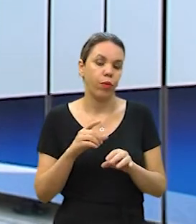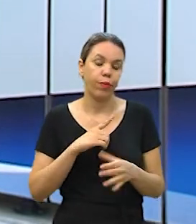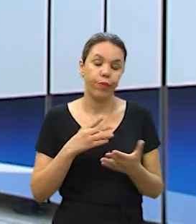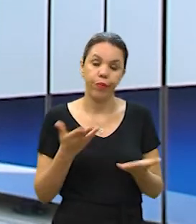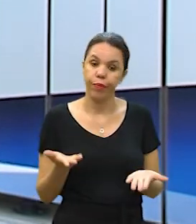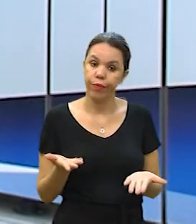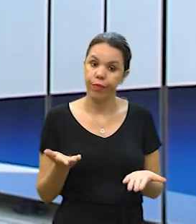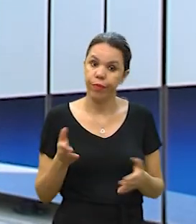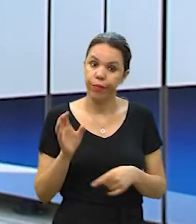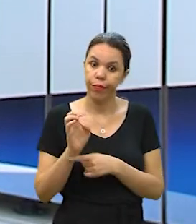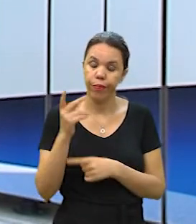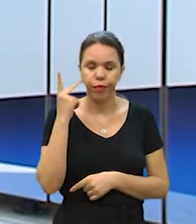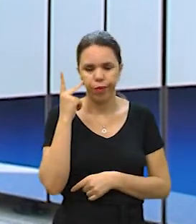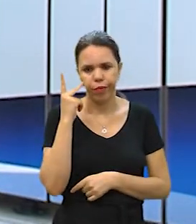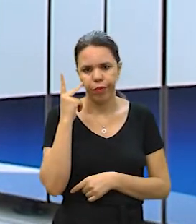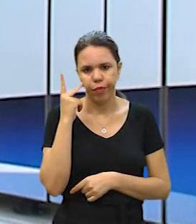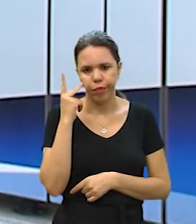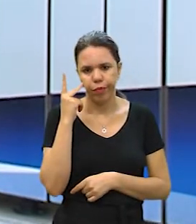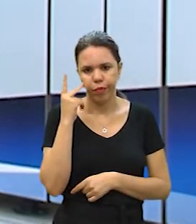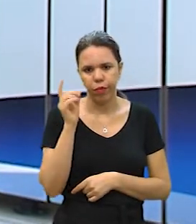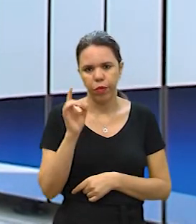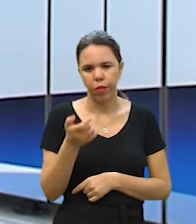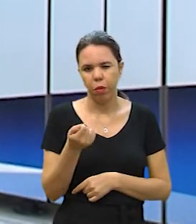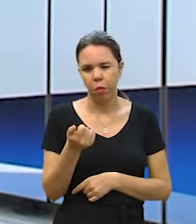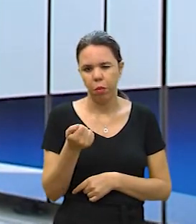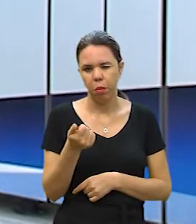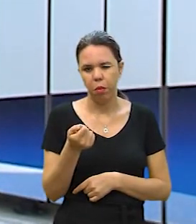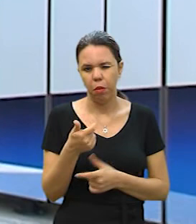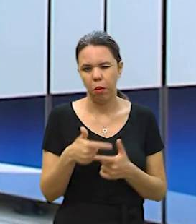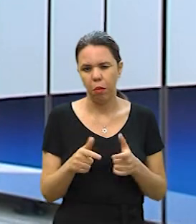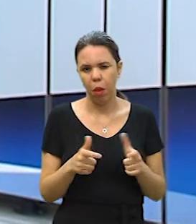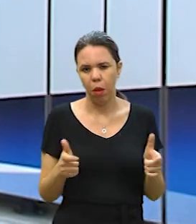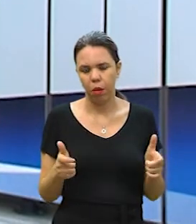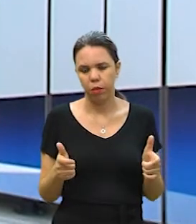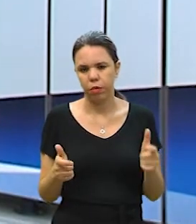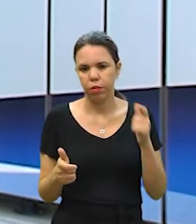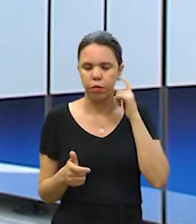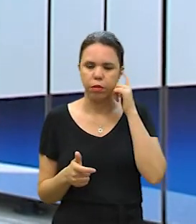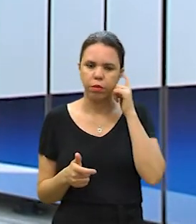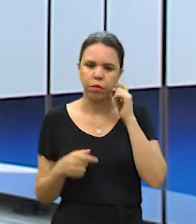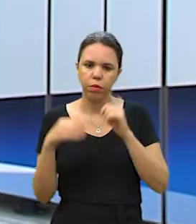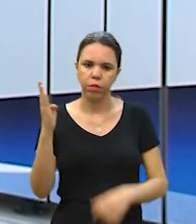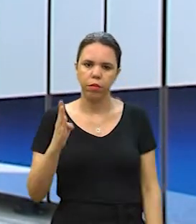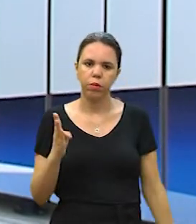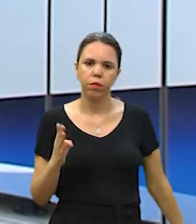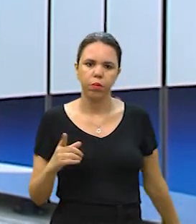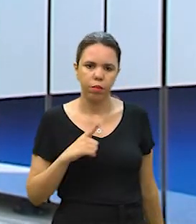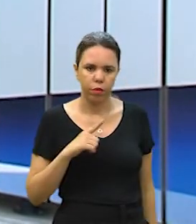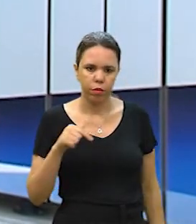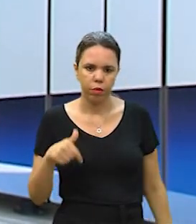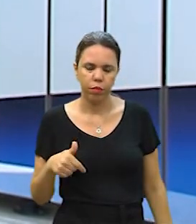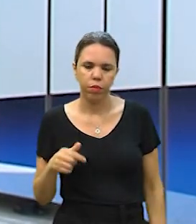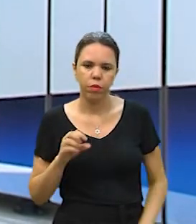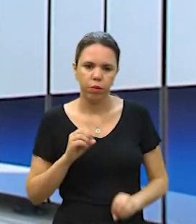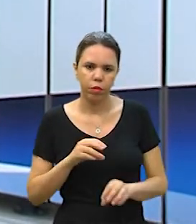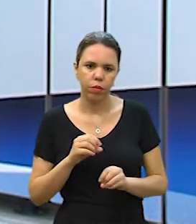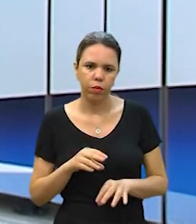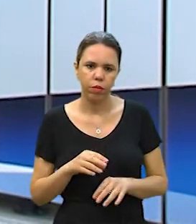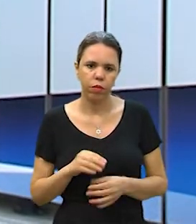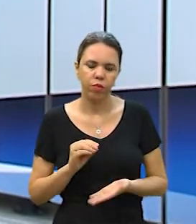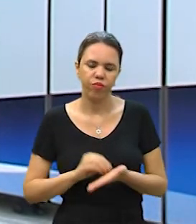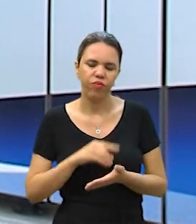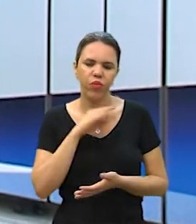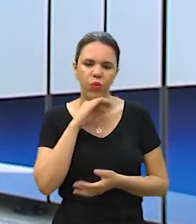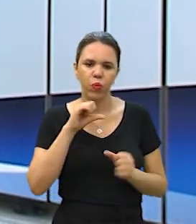no estado de São Paulo, que é só uma ponta desse iceberg chamado Brasil, que nós temos de uma educação deficitária, mas